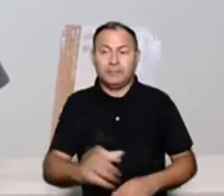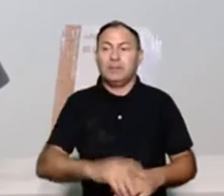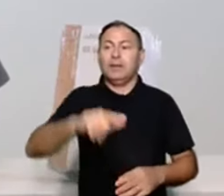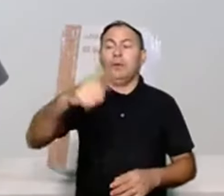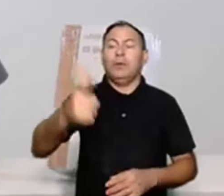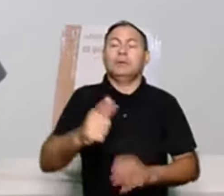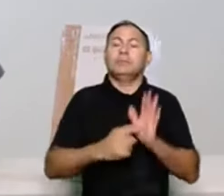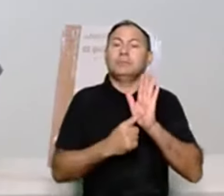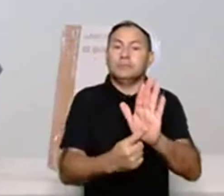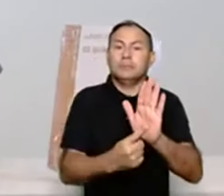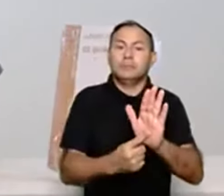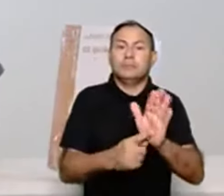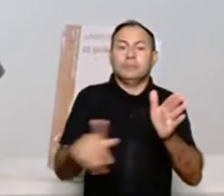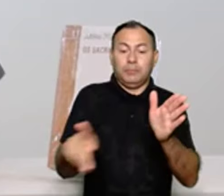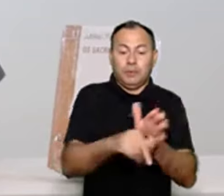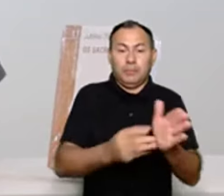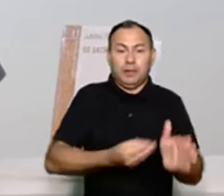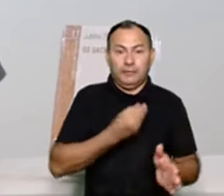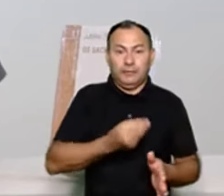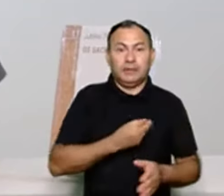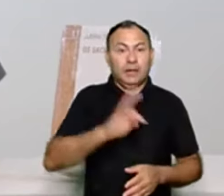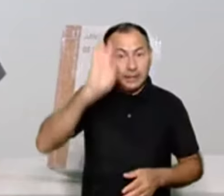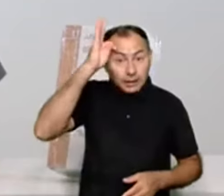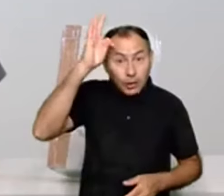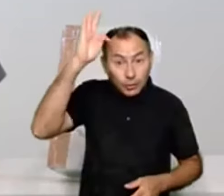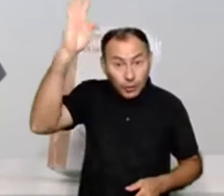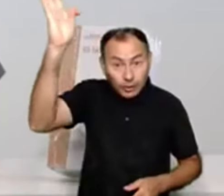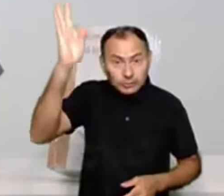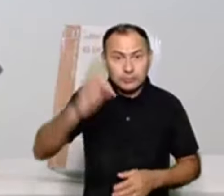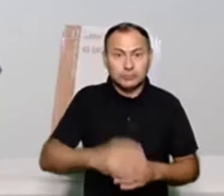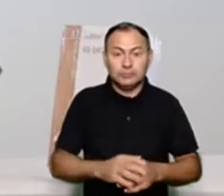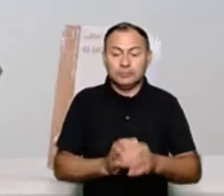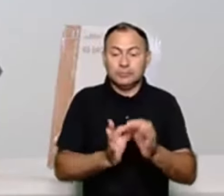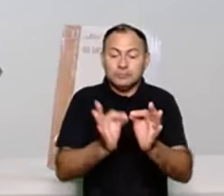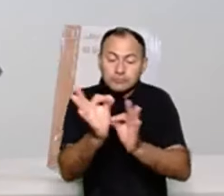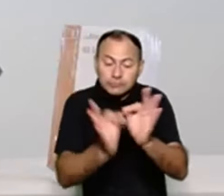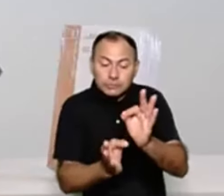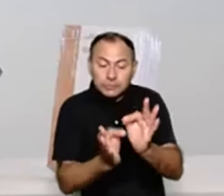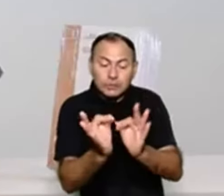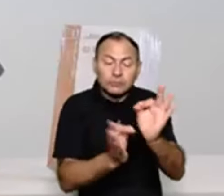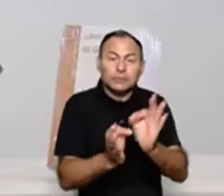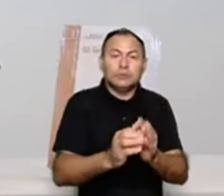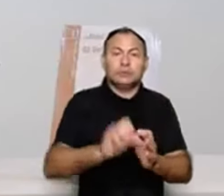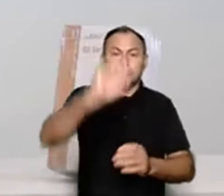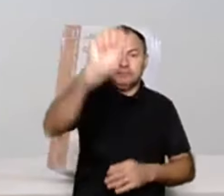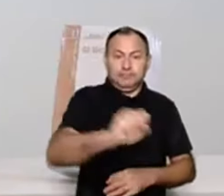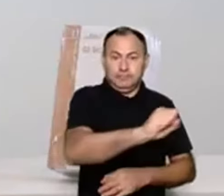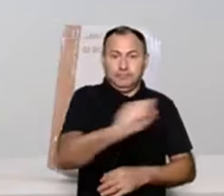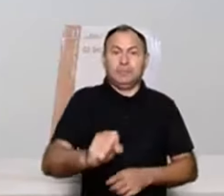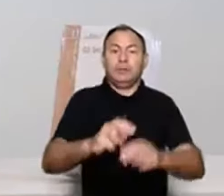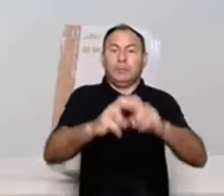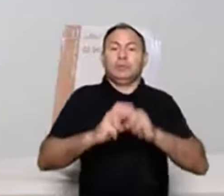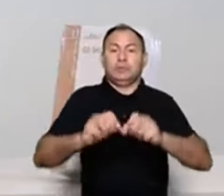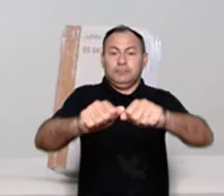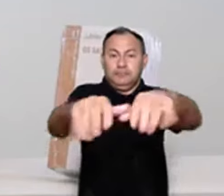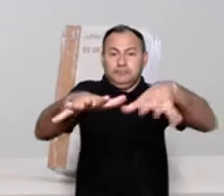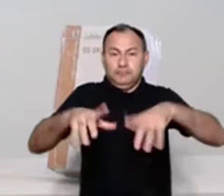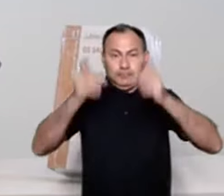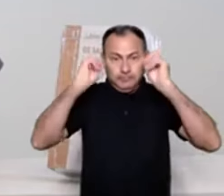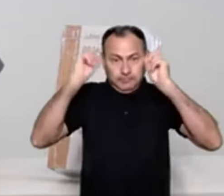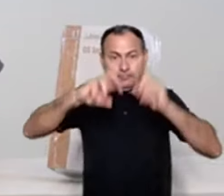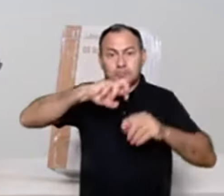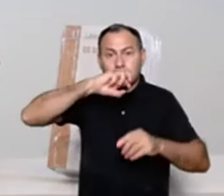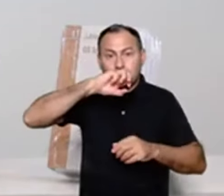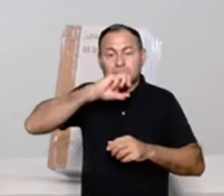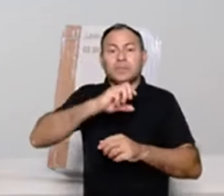e outras expressões da própria vida teológica na formulação dos sacramentos. Por isso, o Conselho Vaticano II